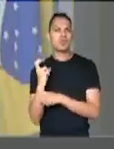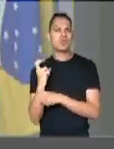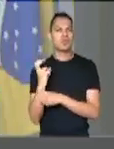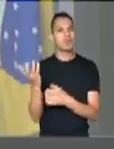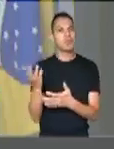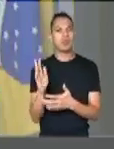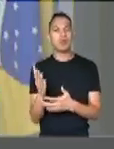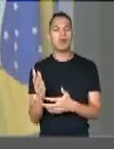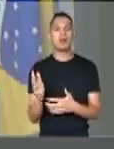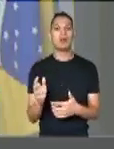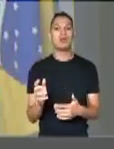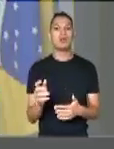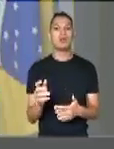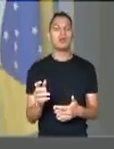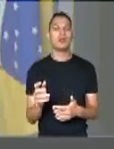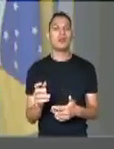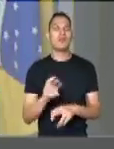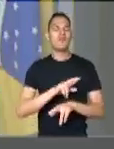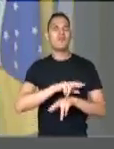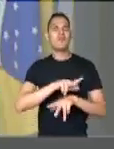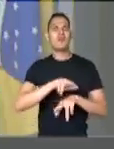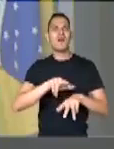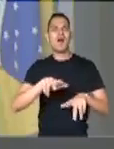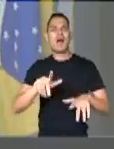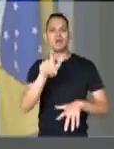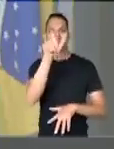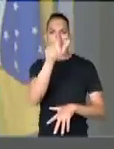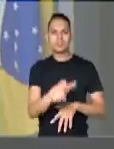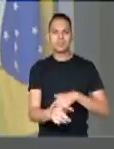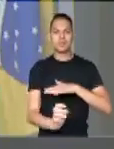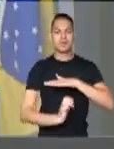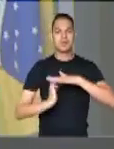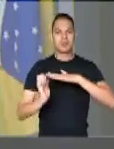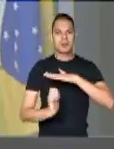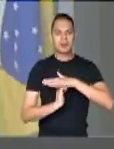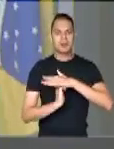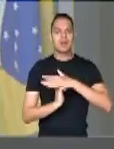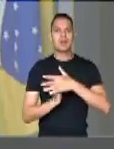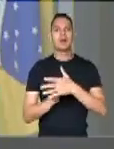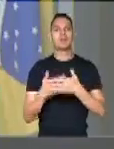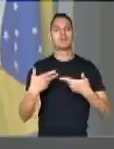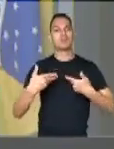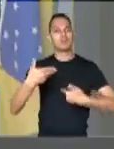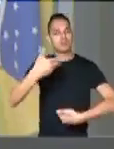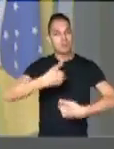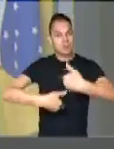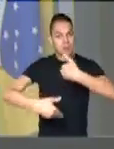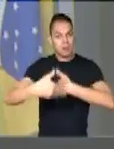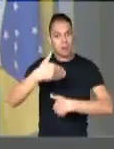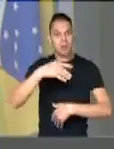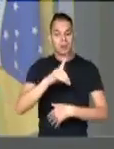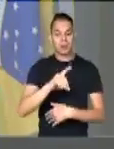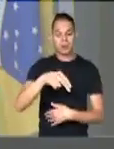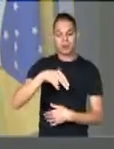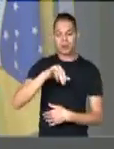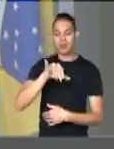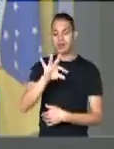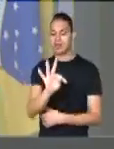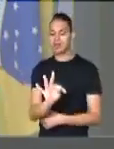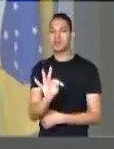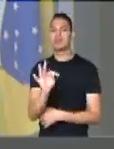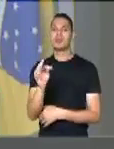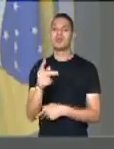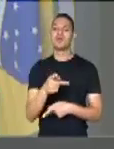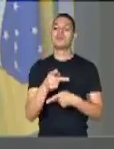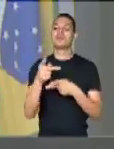atrás, com vários empresários, fomos recebidos. O DENIT foi à Feira de Santana, só